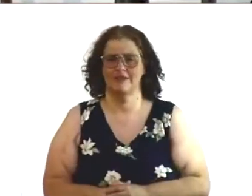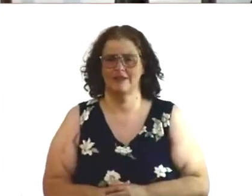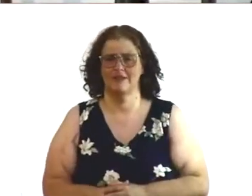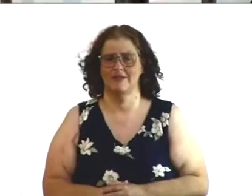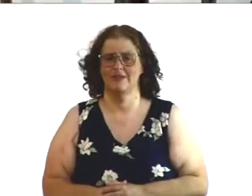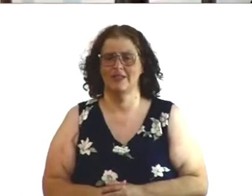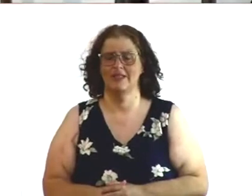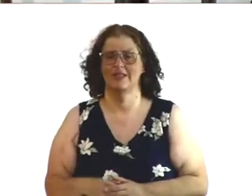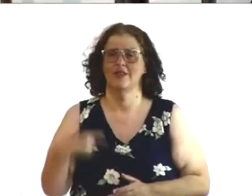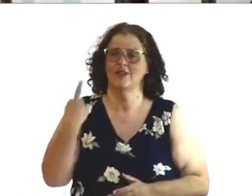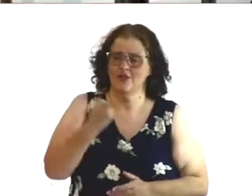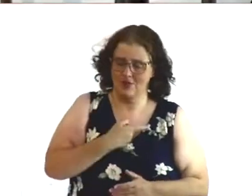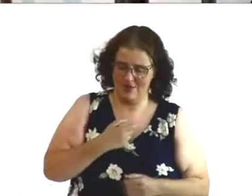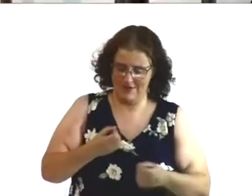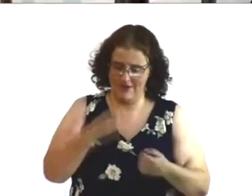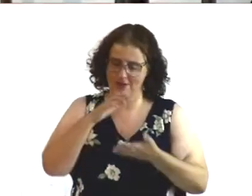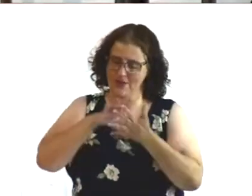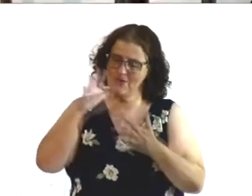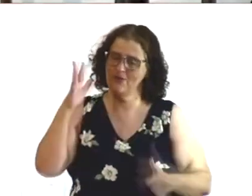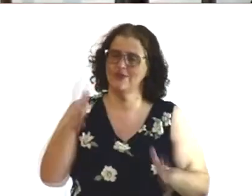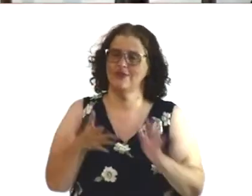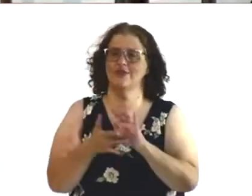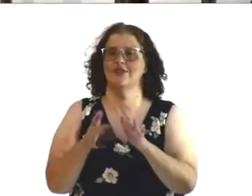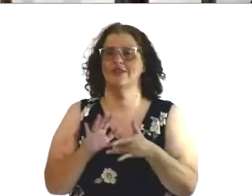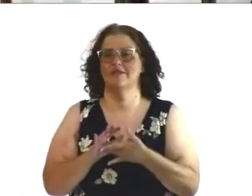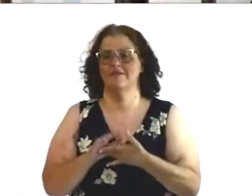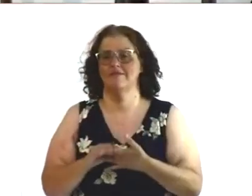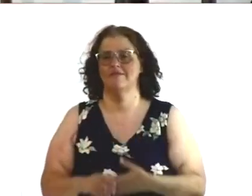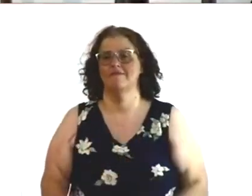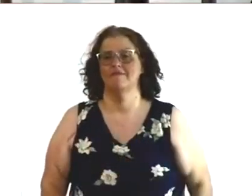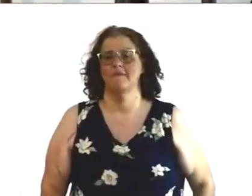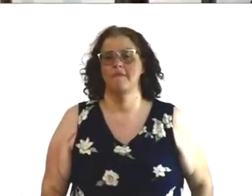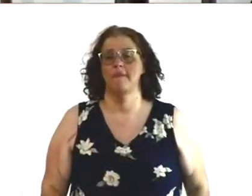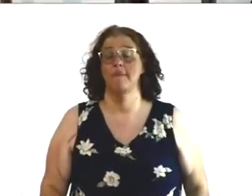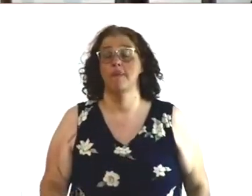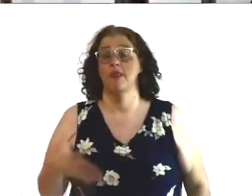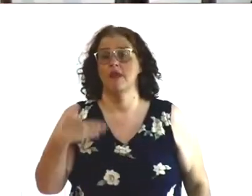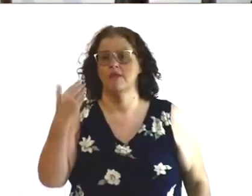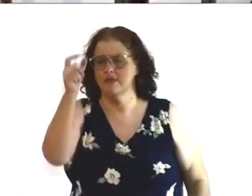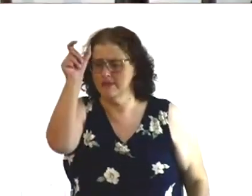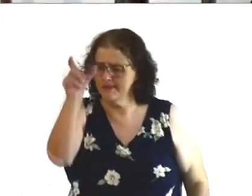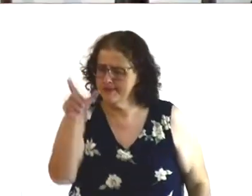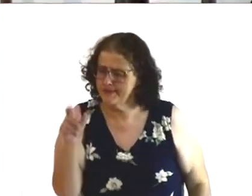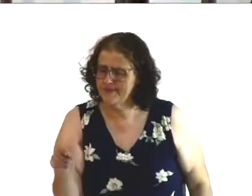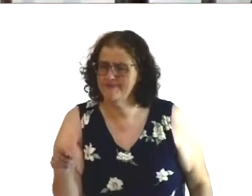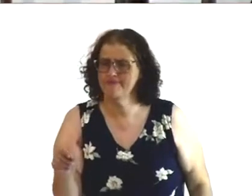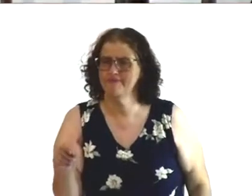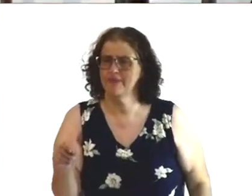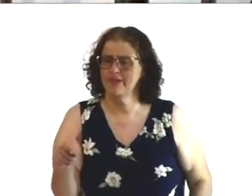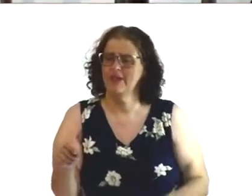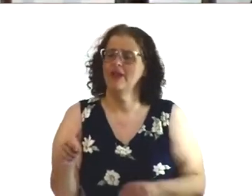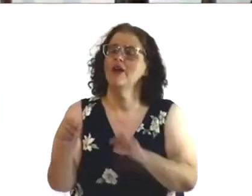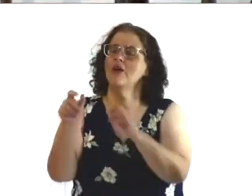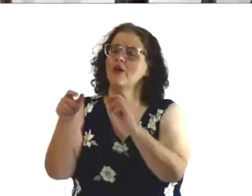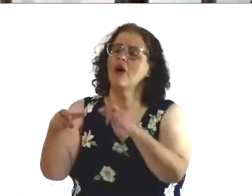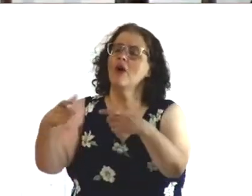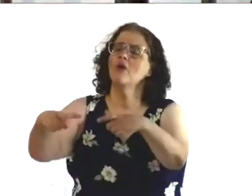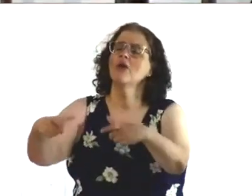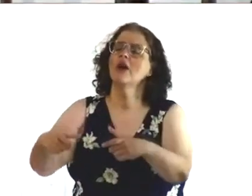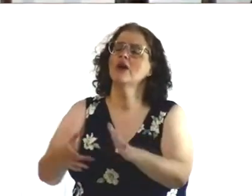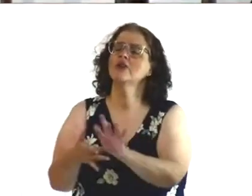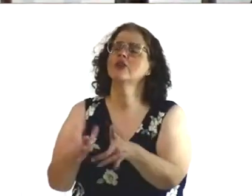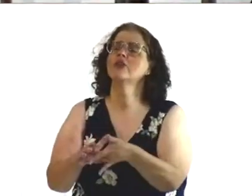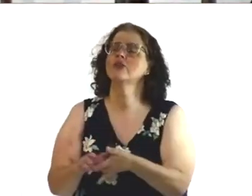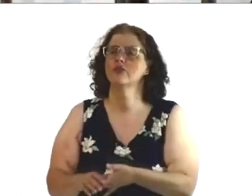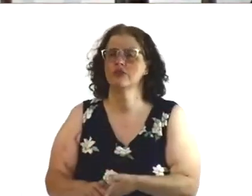luz. Então, se alguém quiser saber onde está o Senhor Jesus, siga a luz.